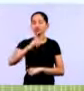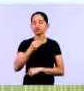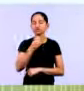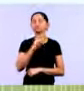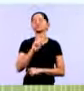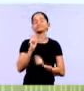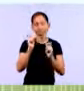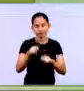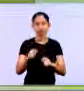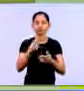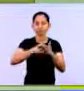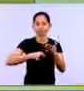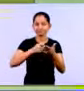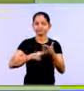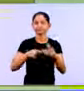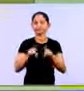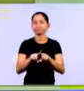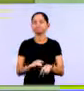financeiro seguinte.